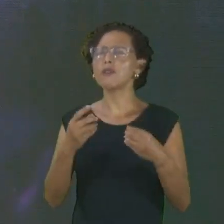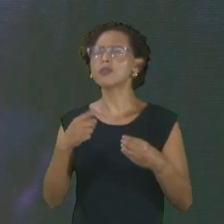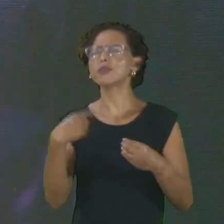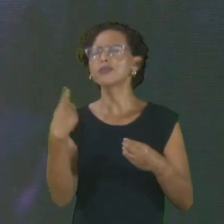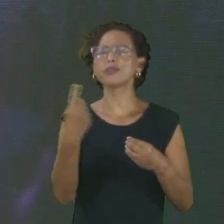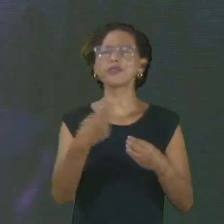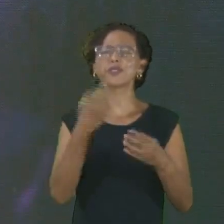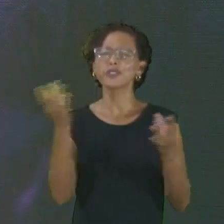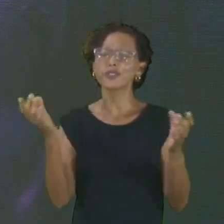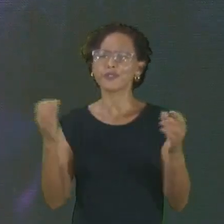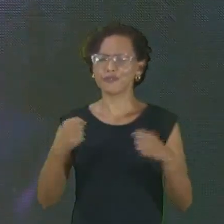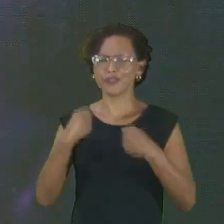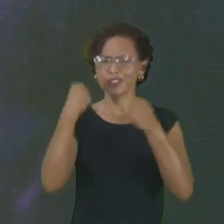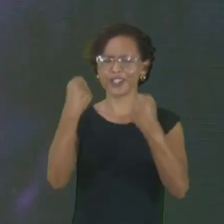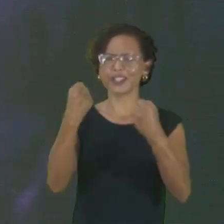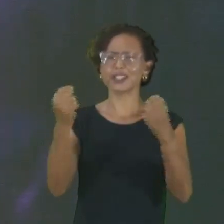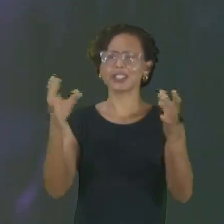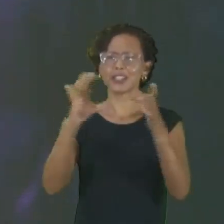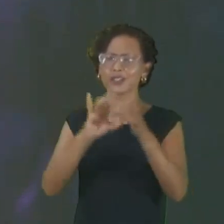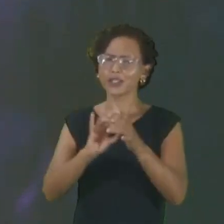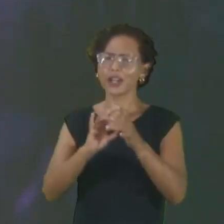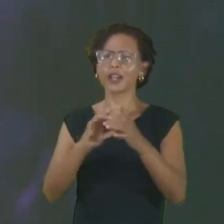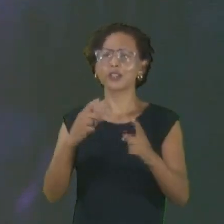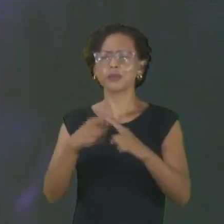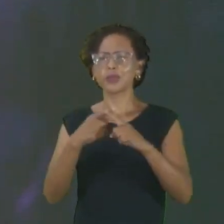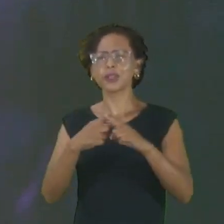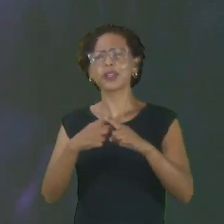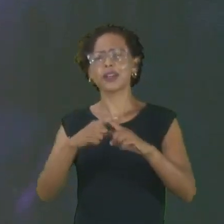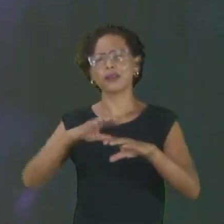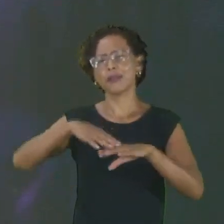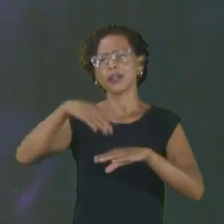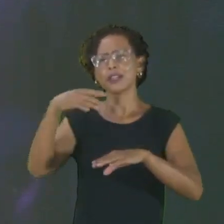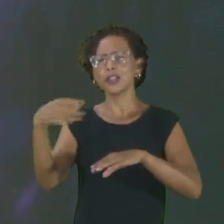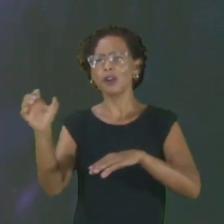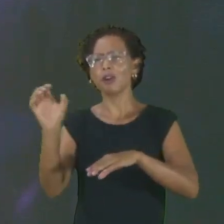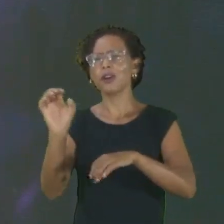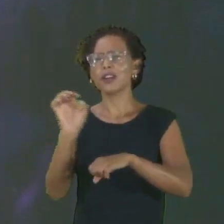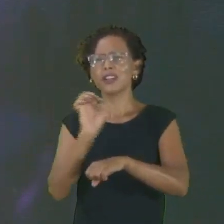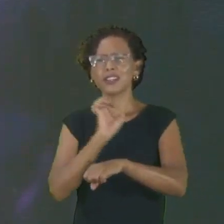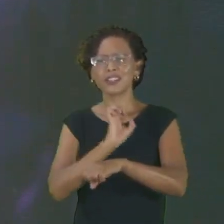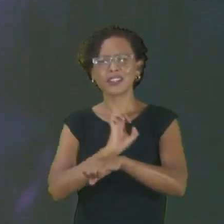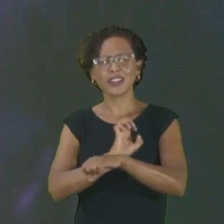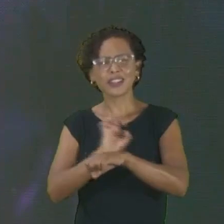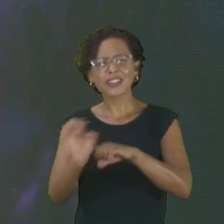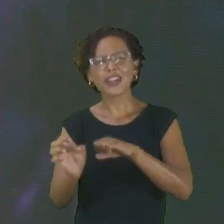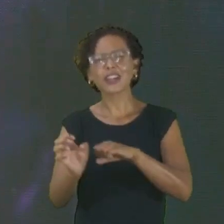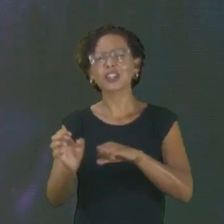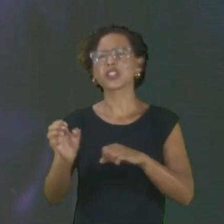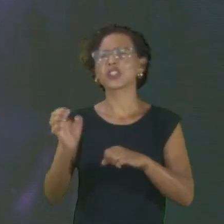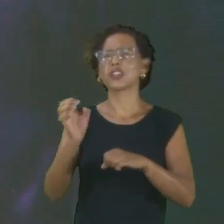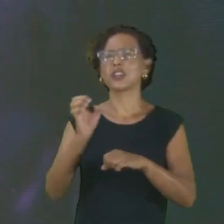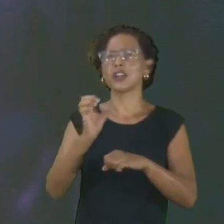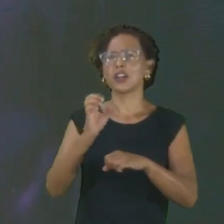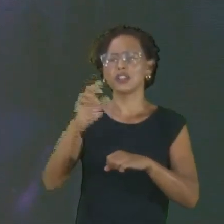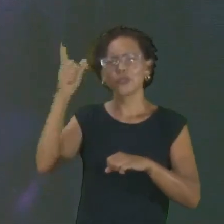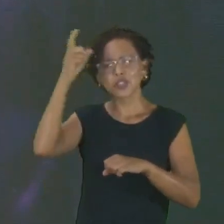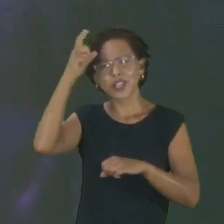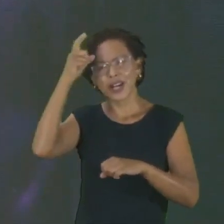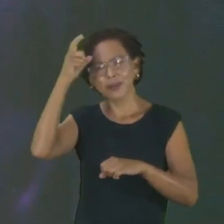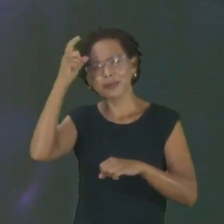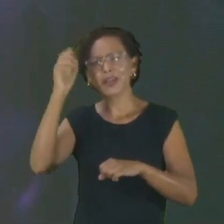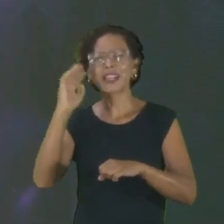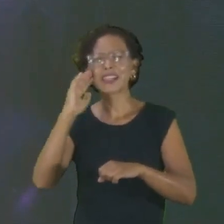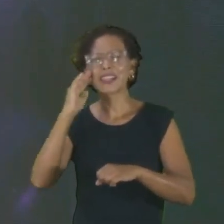fortalecer na unidade? Porque a maior estratégia do diabo, preste atenção que eu vou te dizer, a maior estratégia do inimigo é